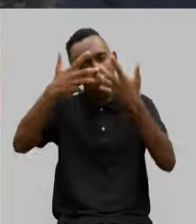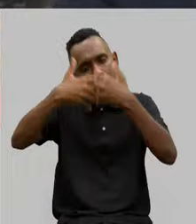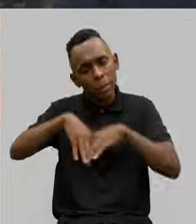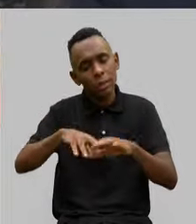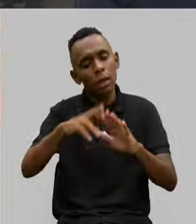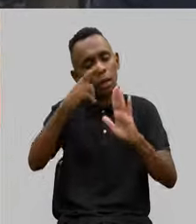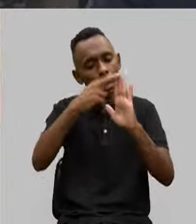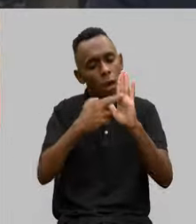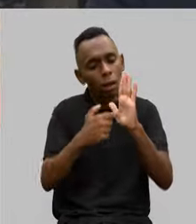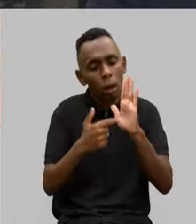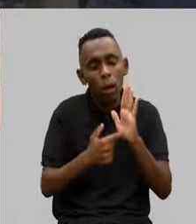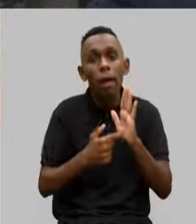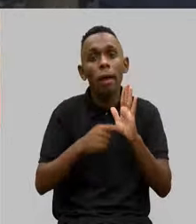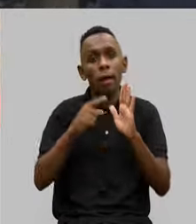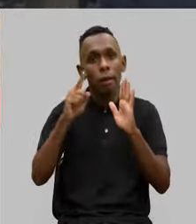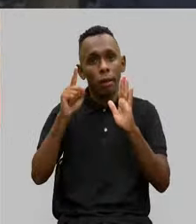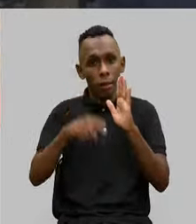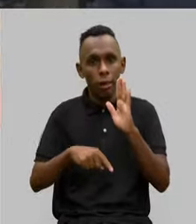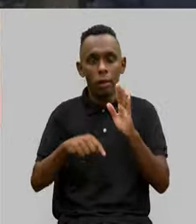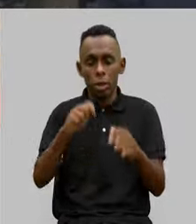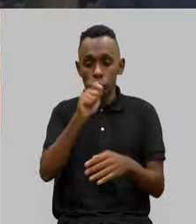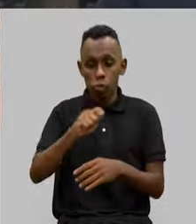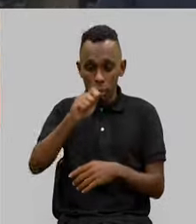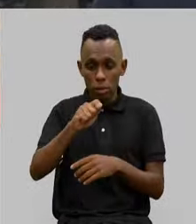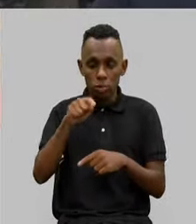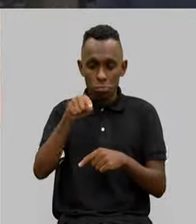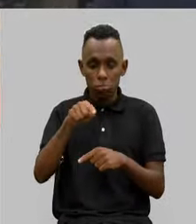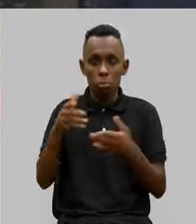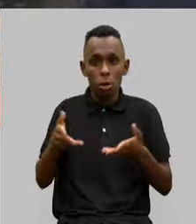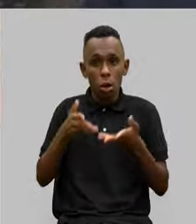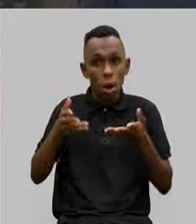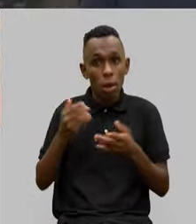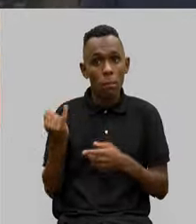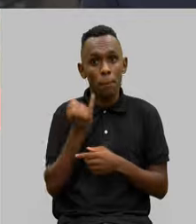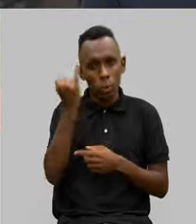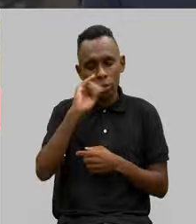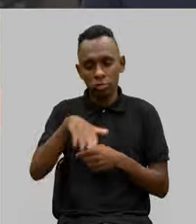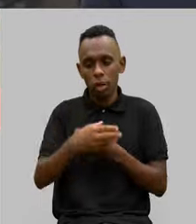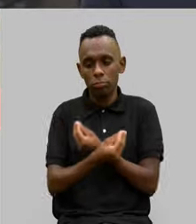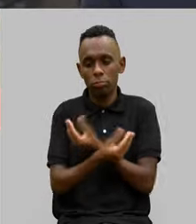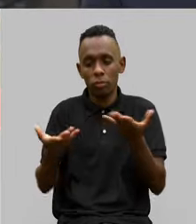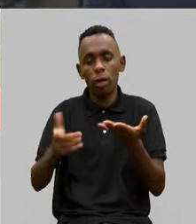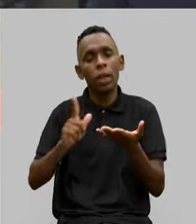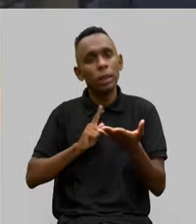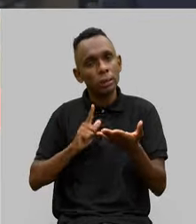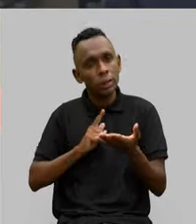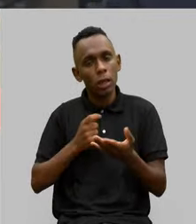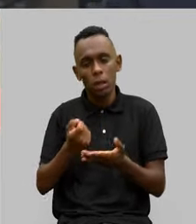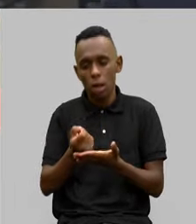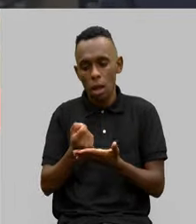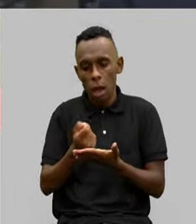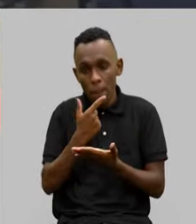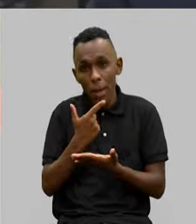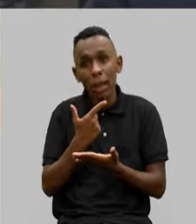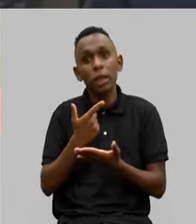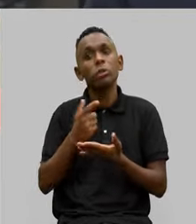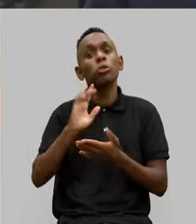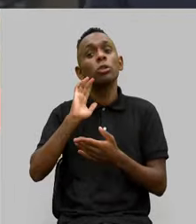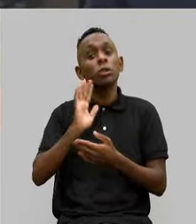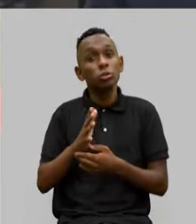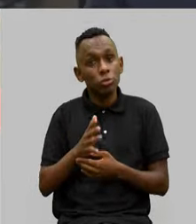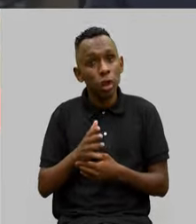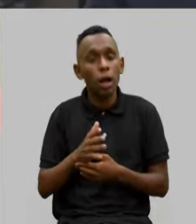pensar reconhecer as associações que já oferece medicamento que já planta já cuida já sabe o